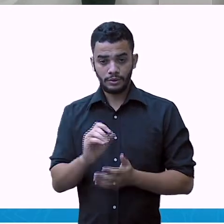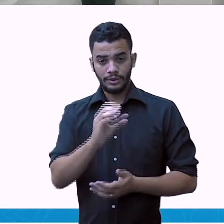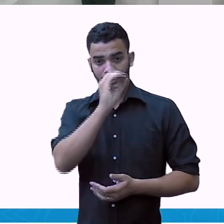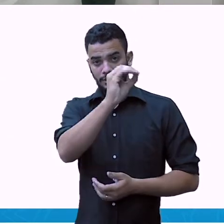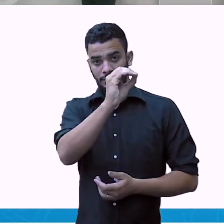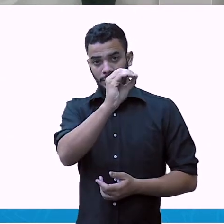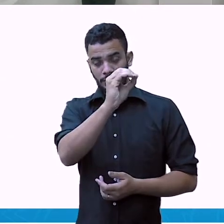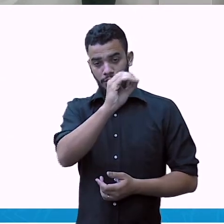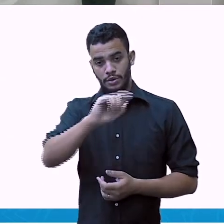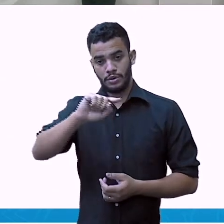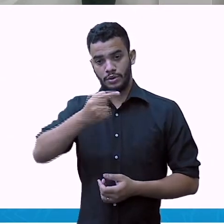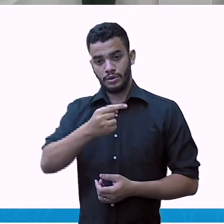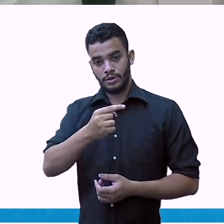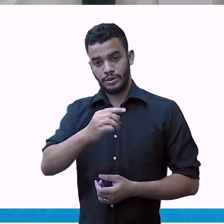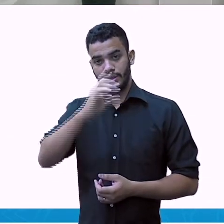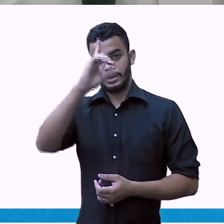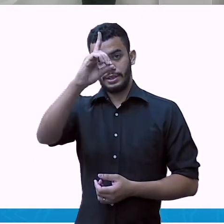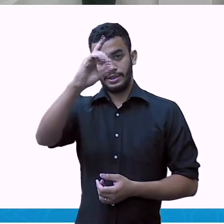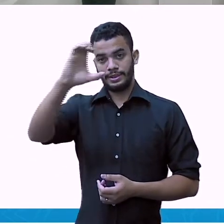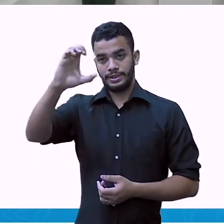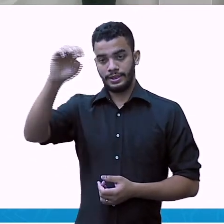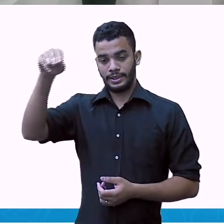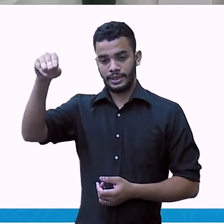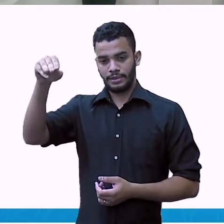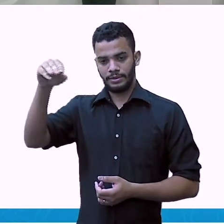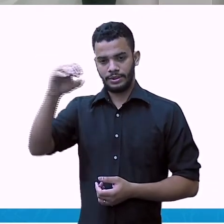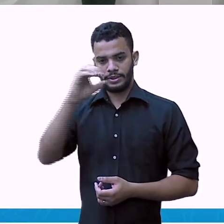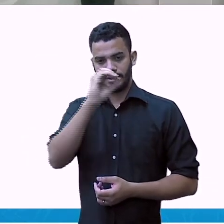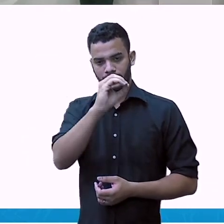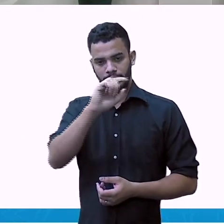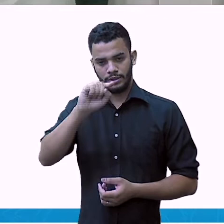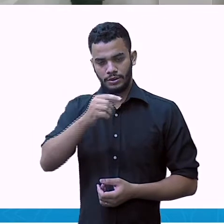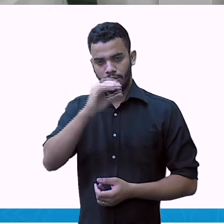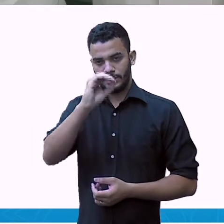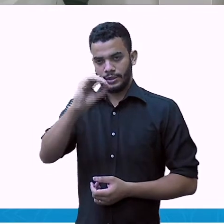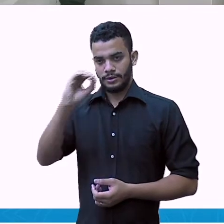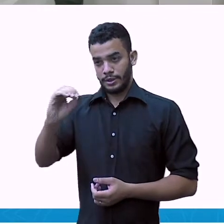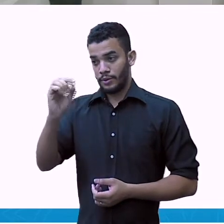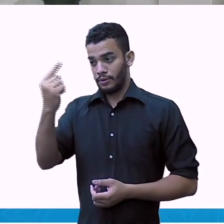Então, décimos, centésimos,